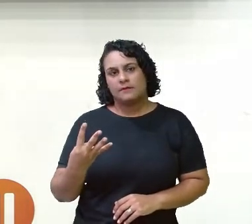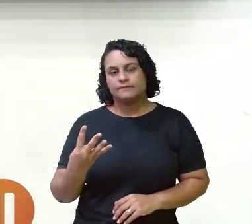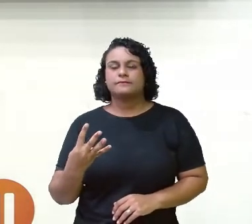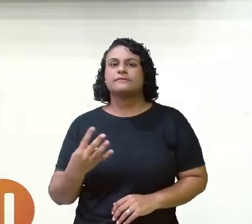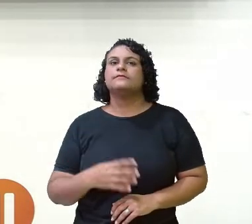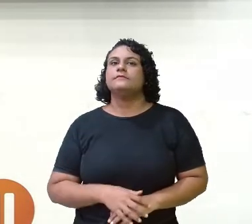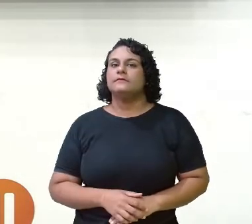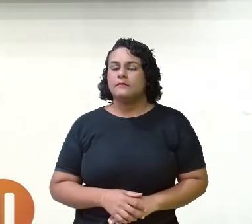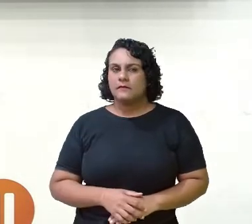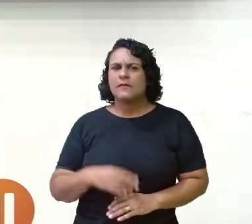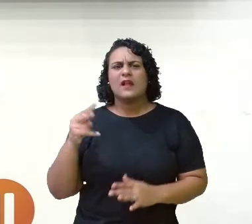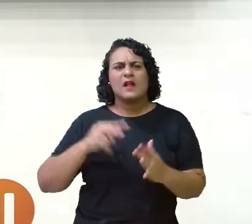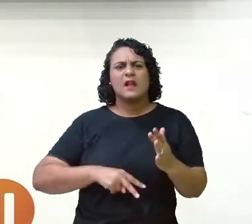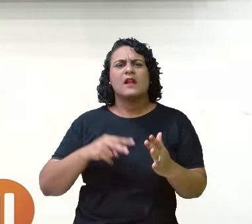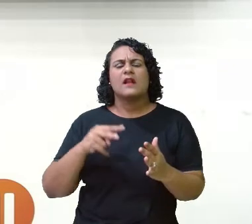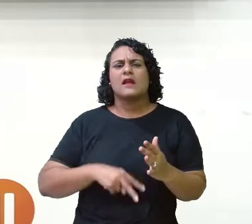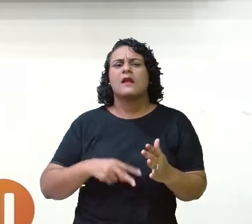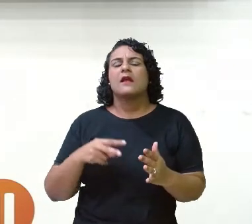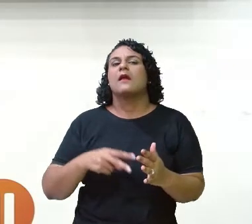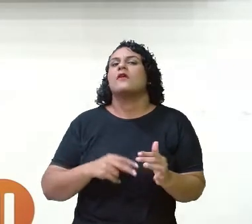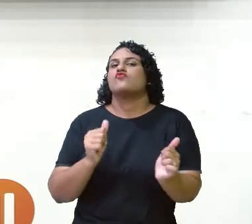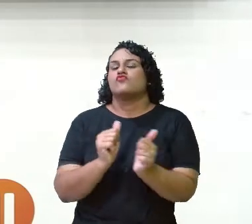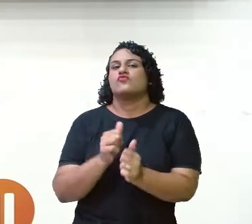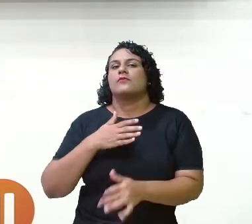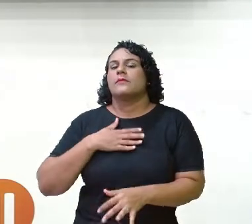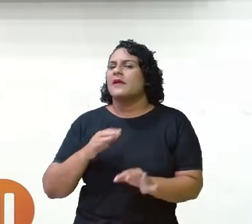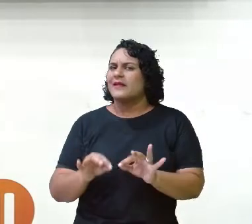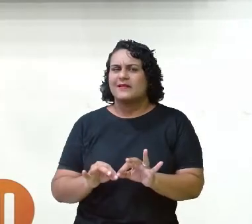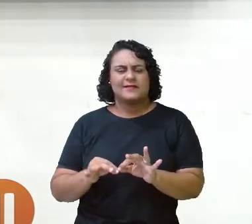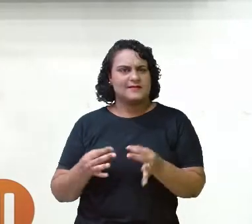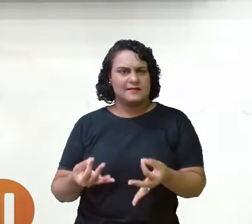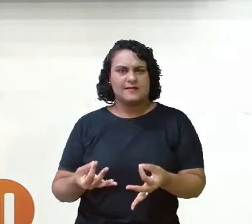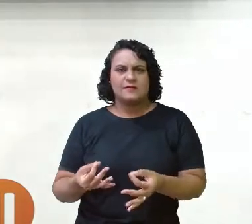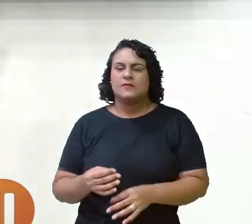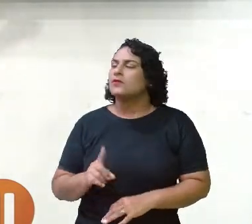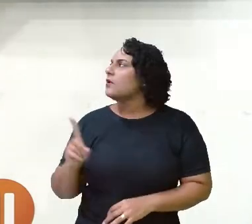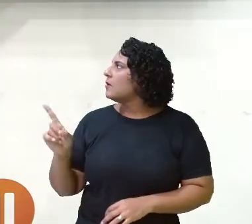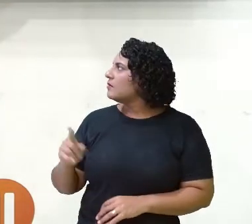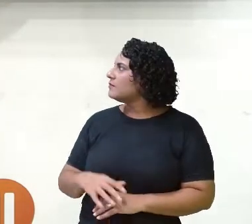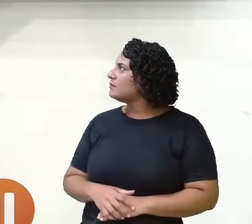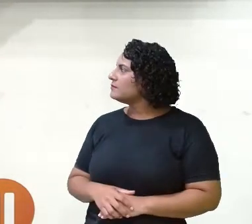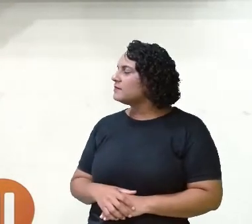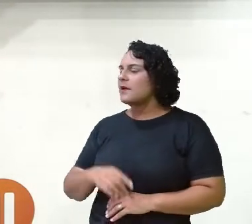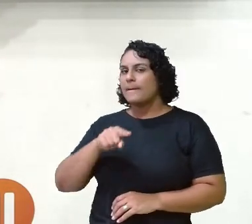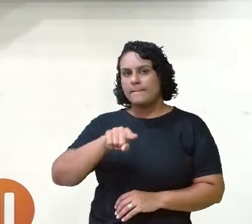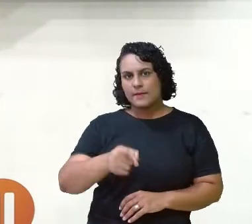1234. Lê esse número comigo, vê como é simples fazer essa decomposição, ó.